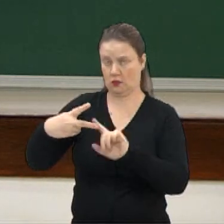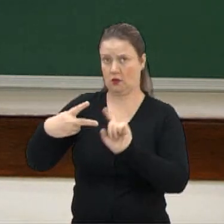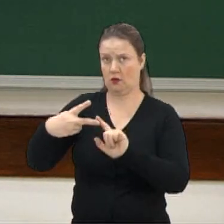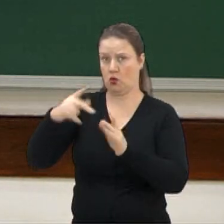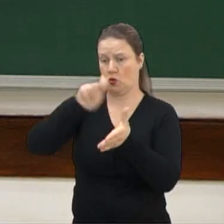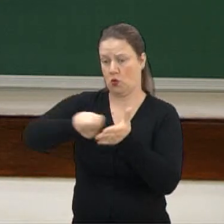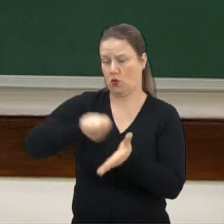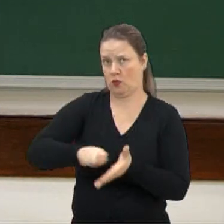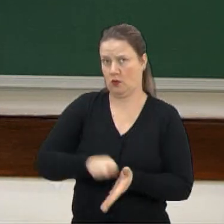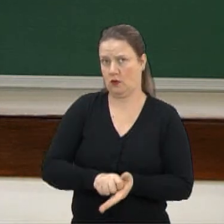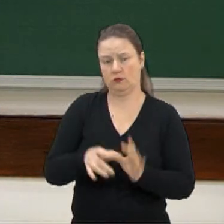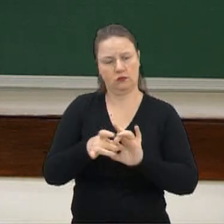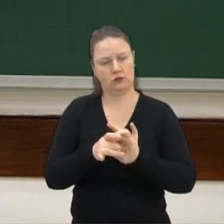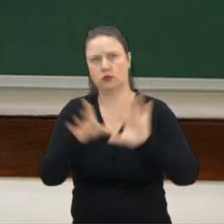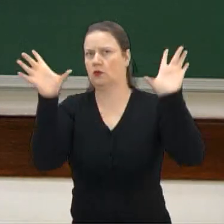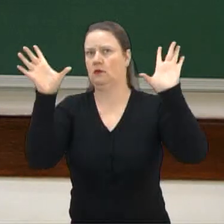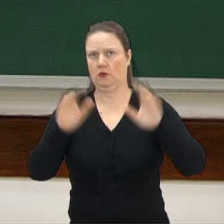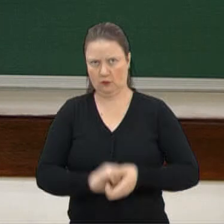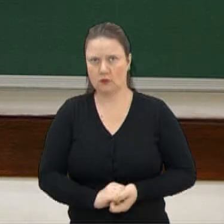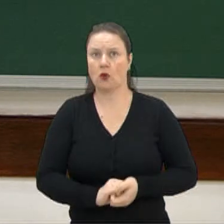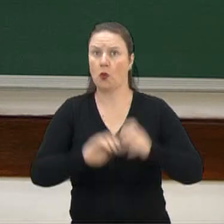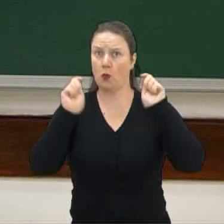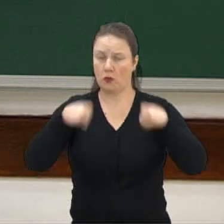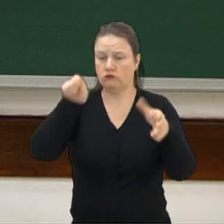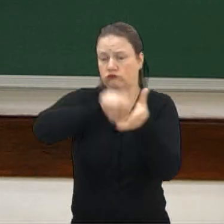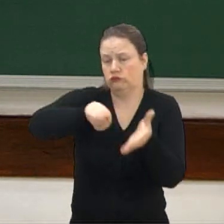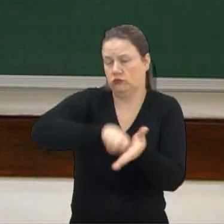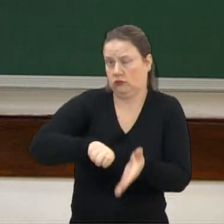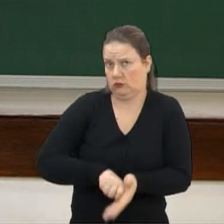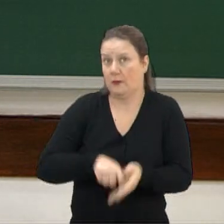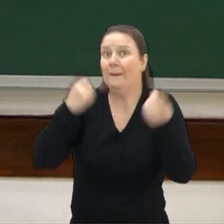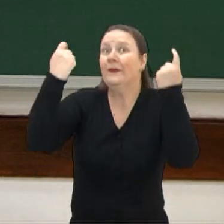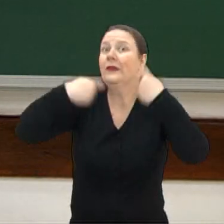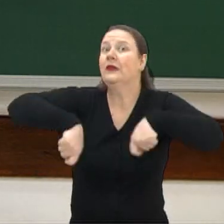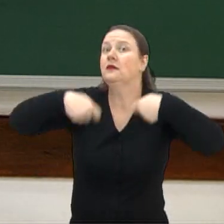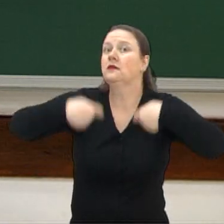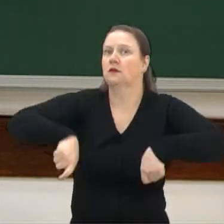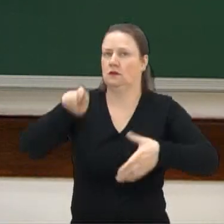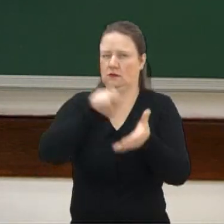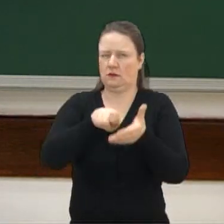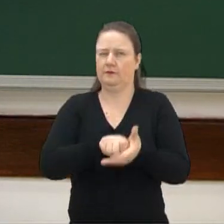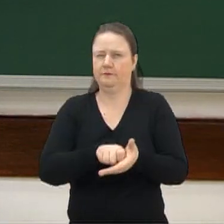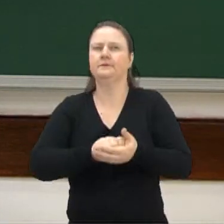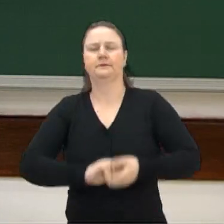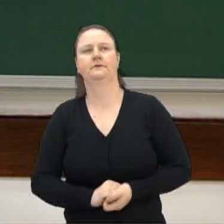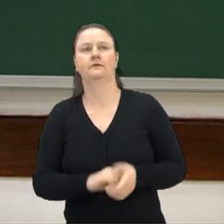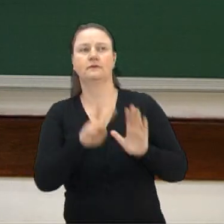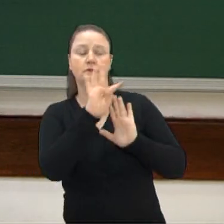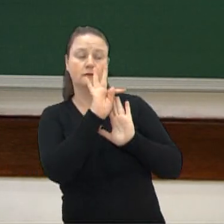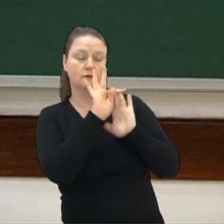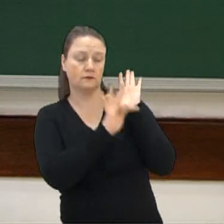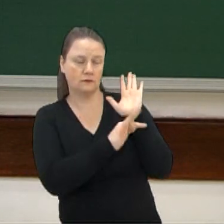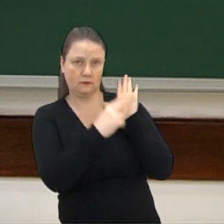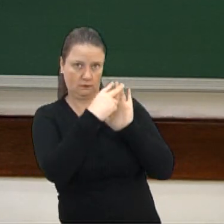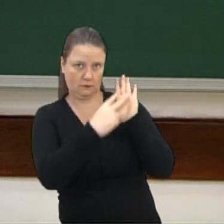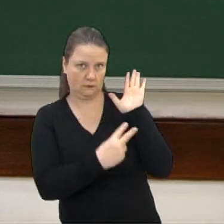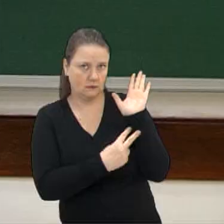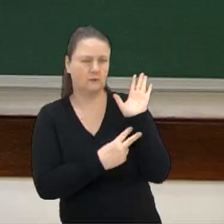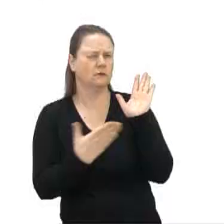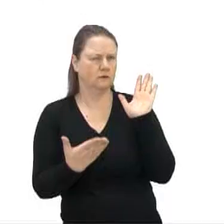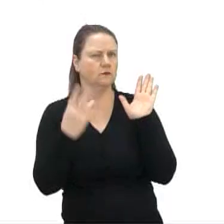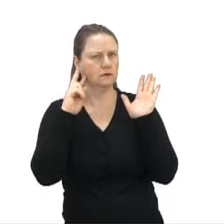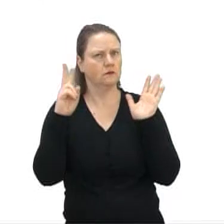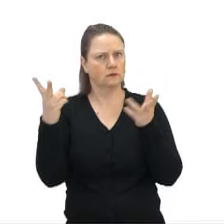A dissertativa, resposta aberta. Tem que escrever mesmo. Vamos ler um trecho das considerações da